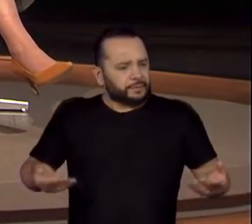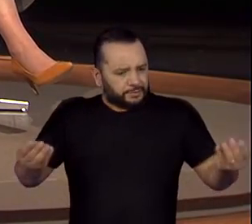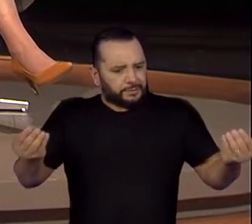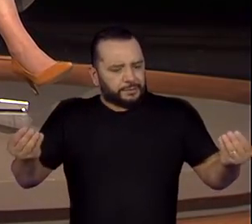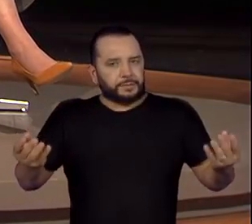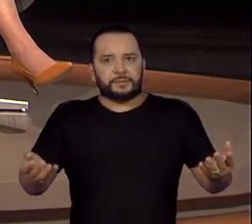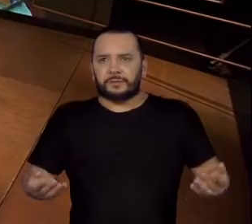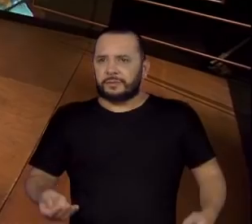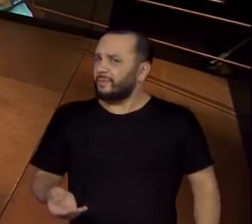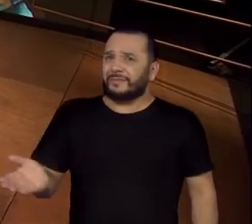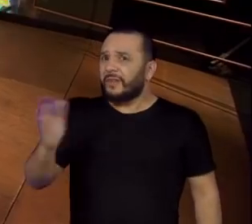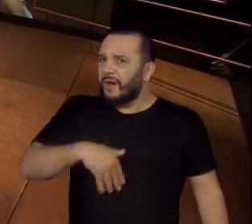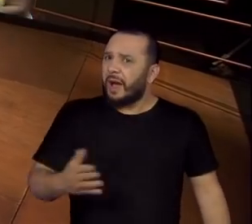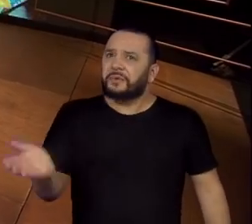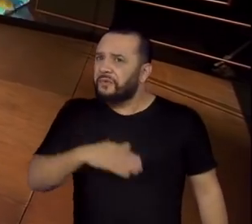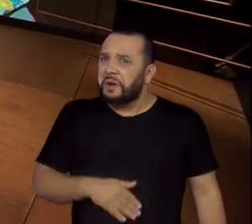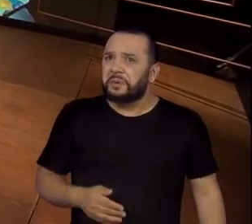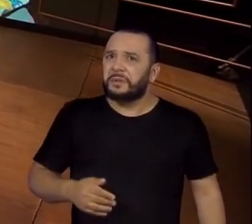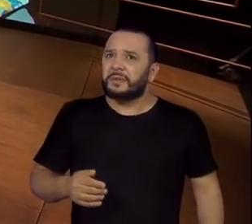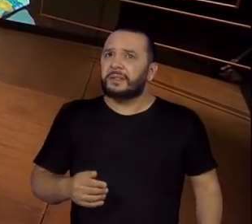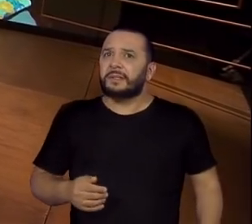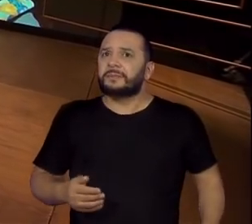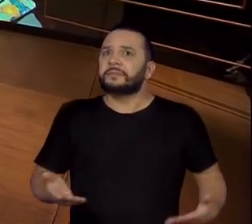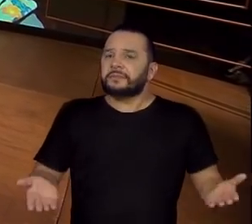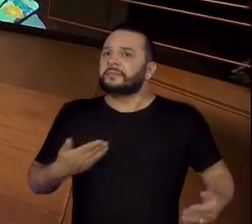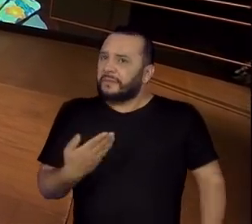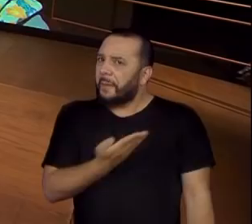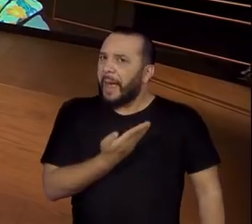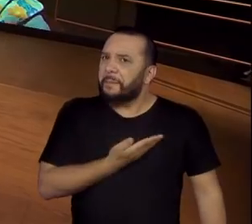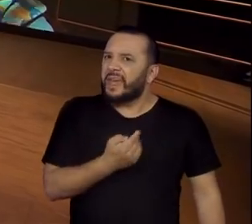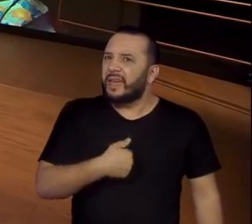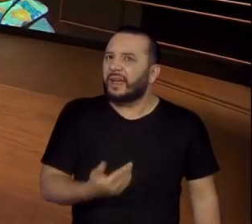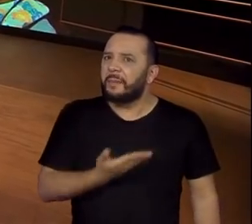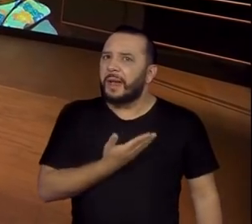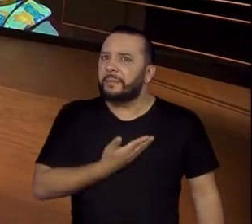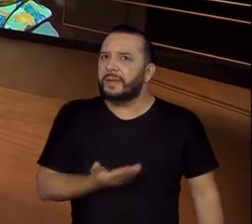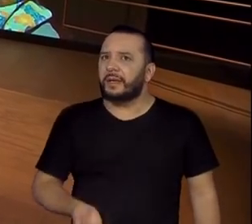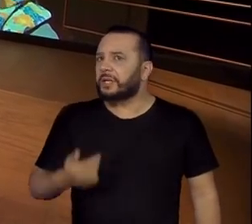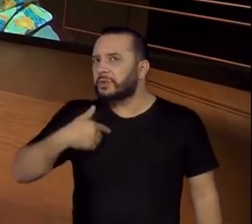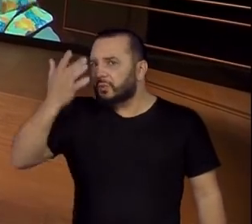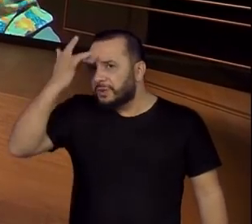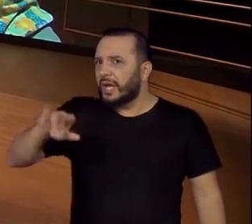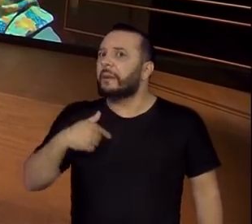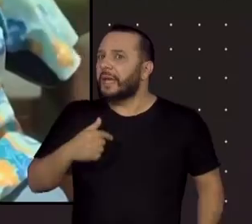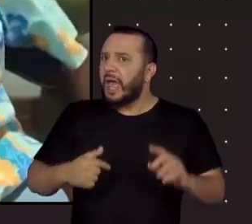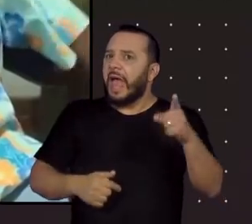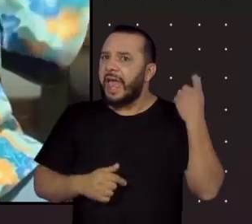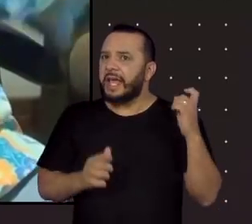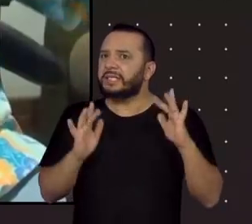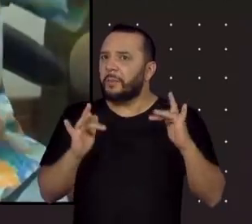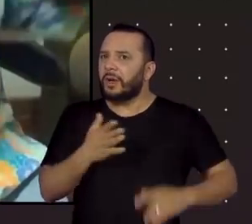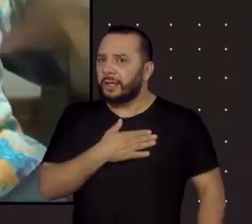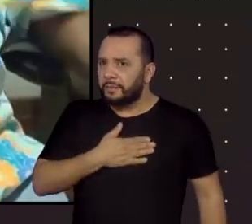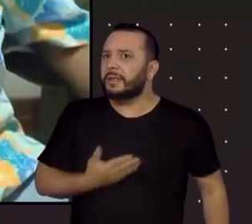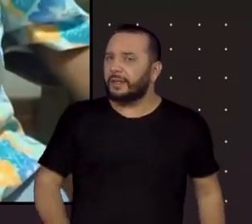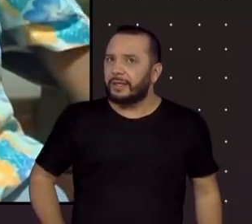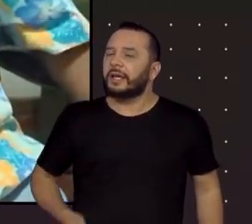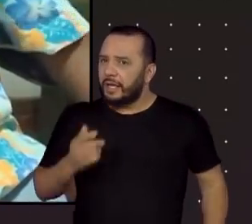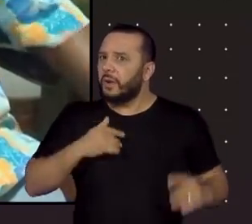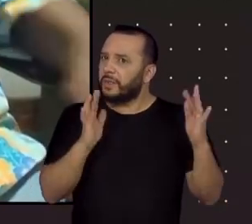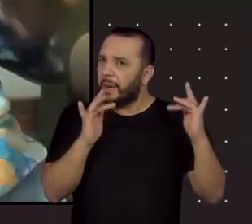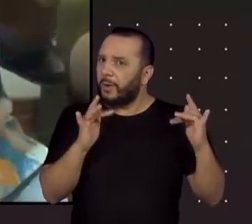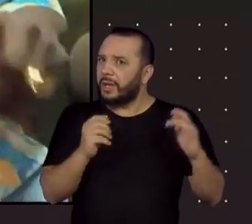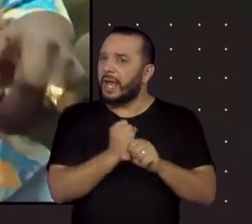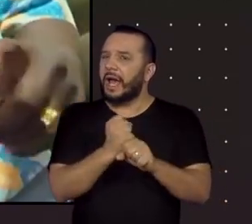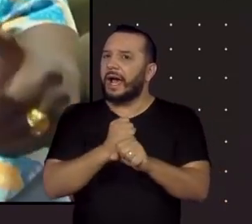esse? Não, é Janis Joplin, a minha heroína. Cara, tu não sabe, não? Eu namorei ela. Namorei ela um tempão.